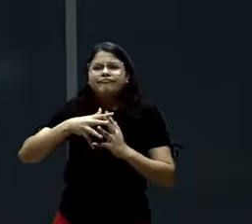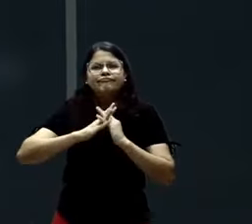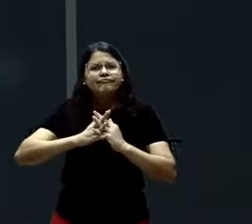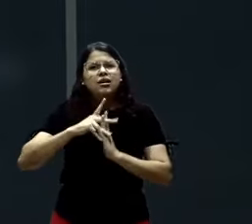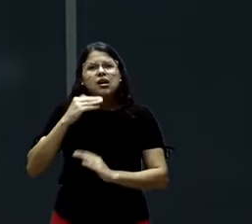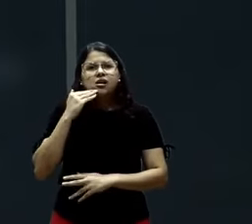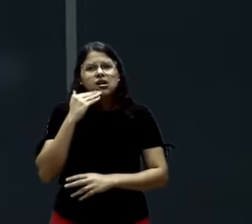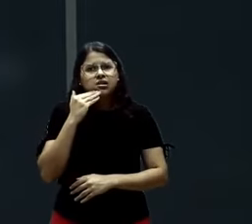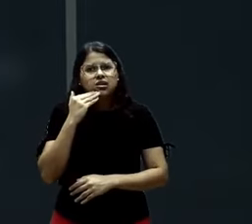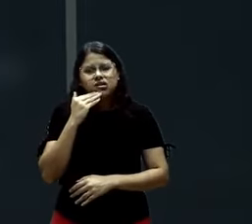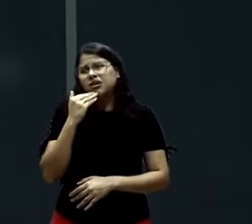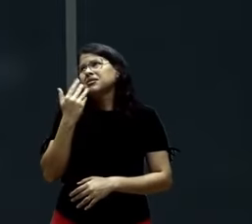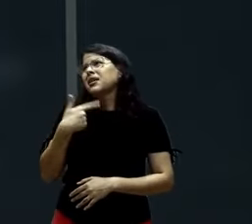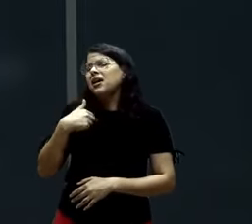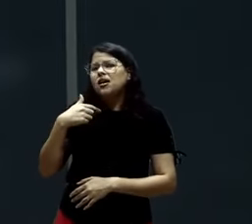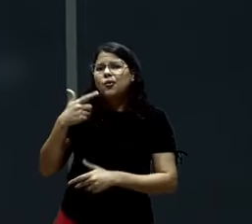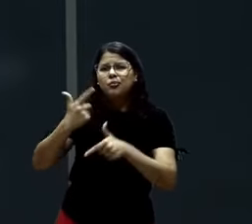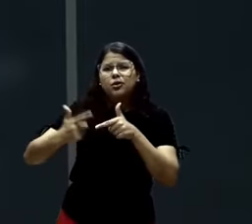eu sou pesado de língua, Senhor.